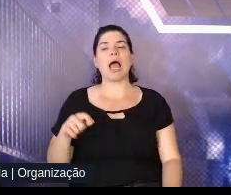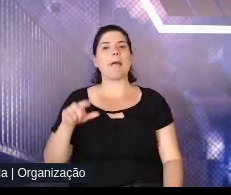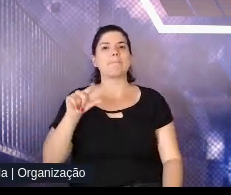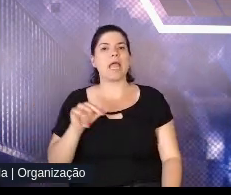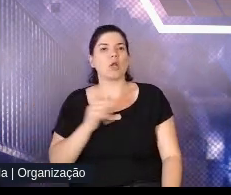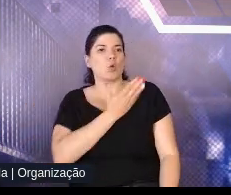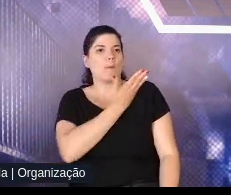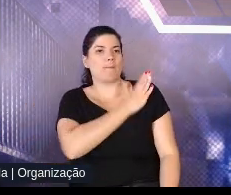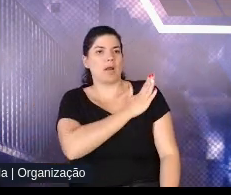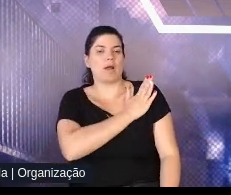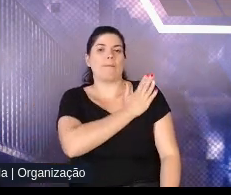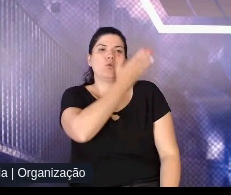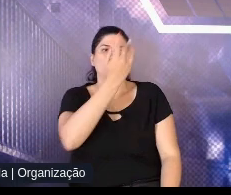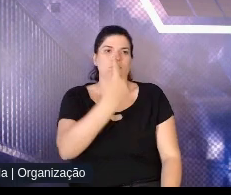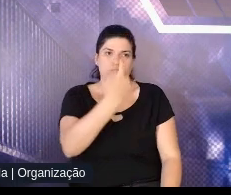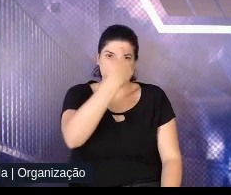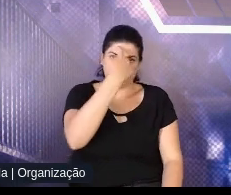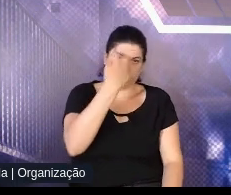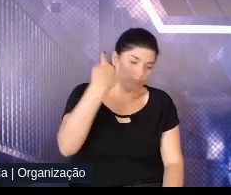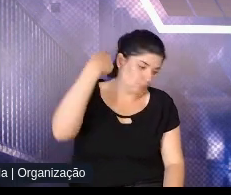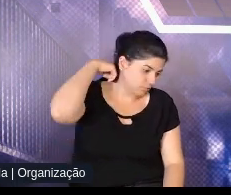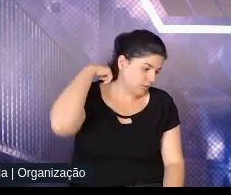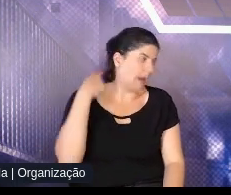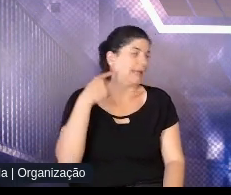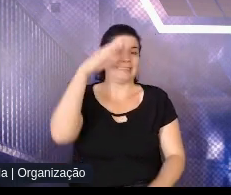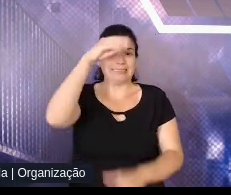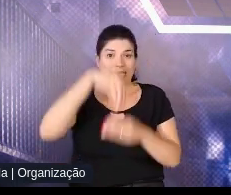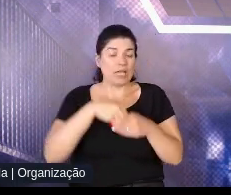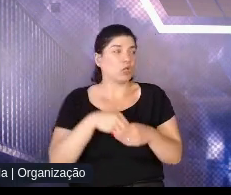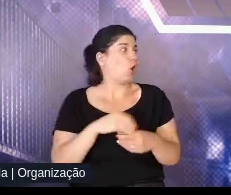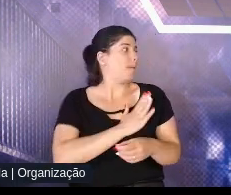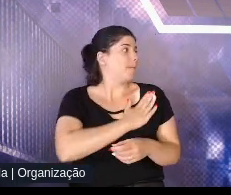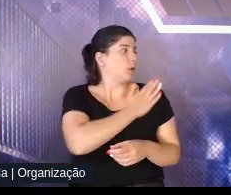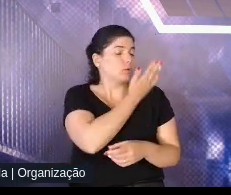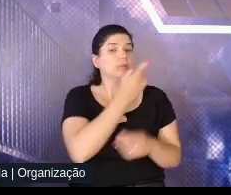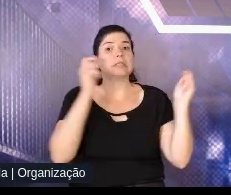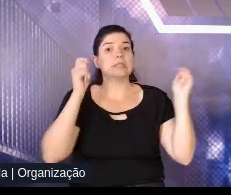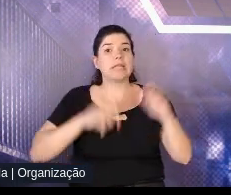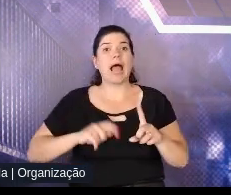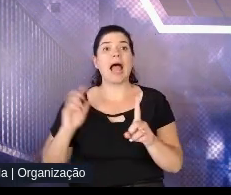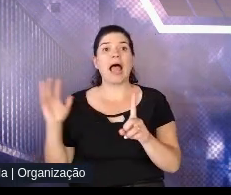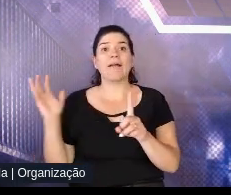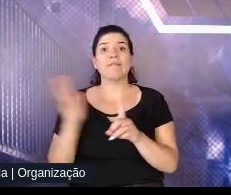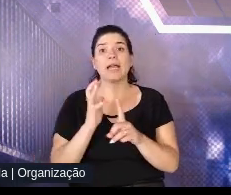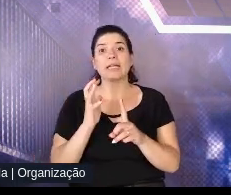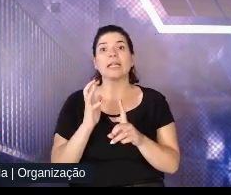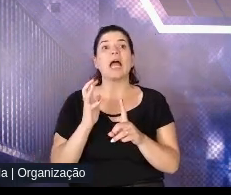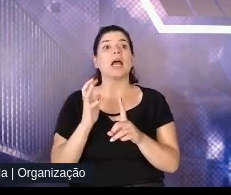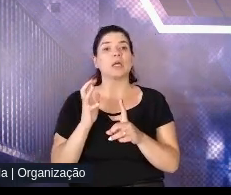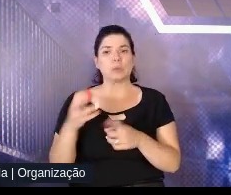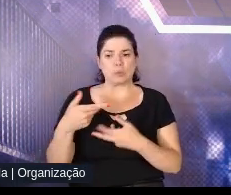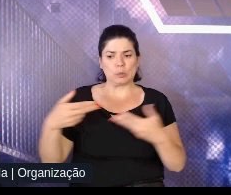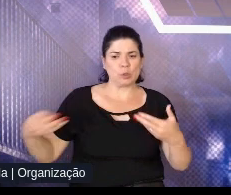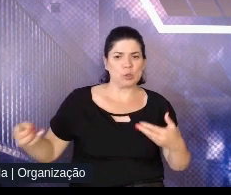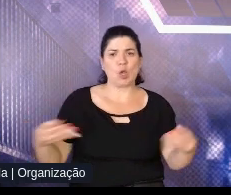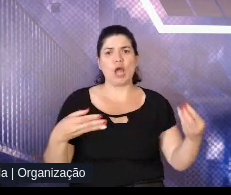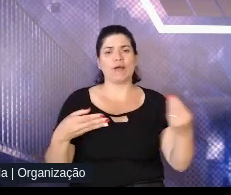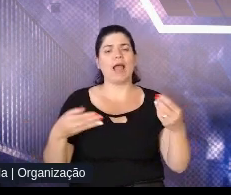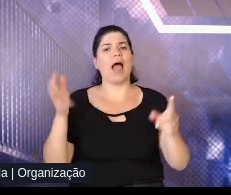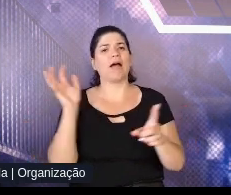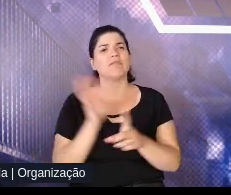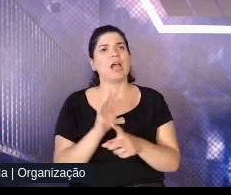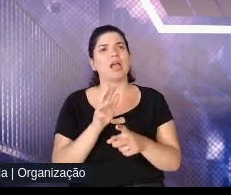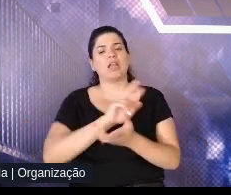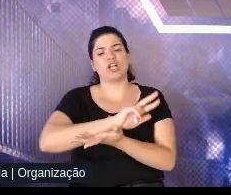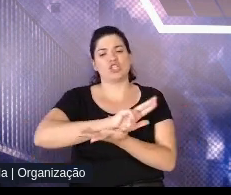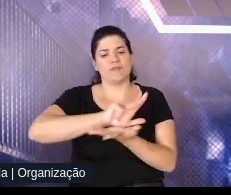tendo menos vieses inconscientes, e a gente vai afetar na inovação, vai afetar na diversidade, vai